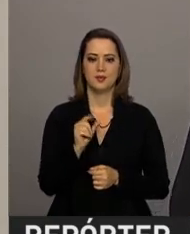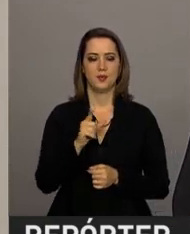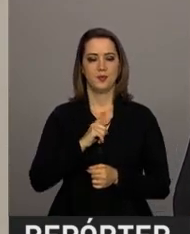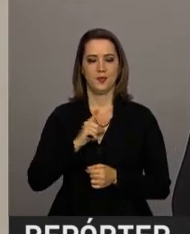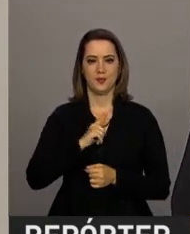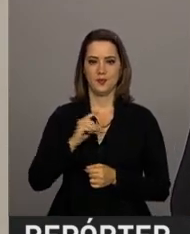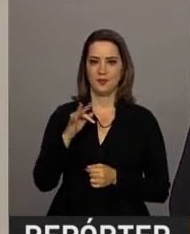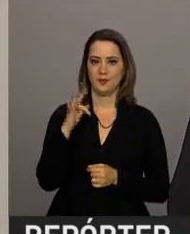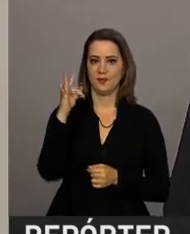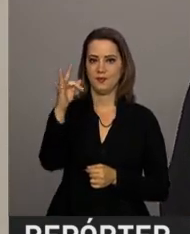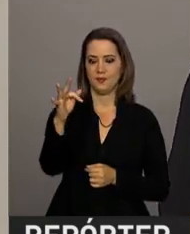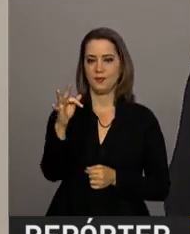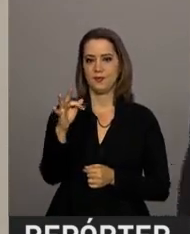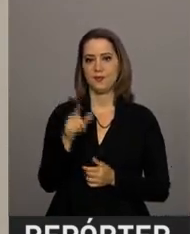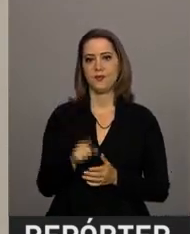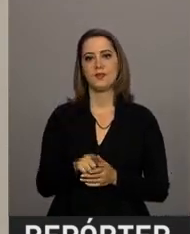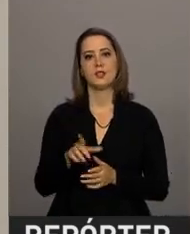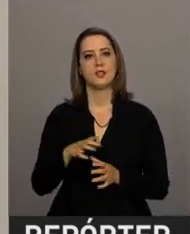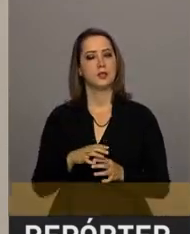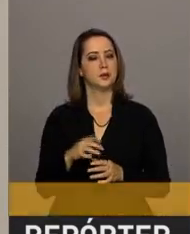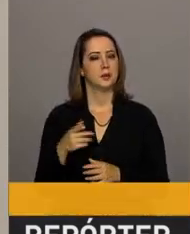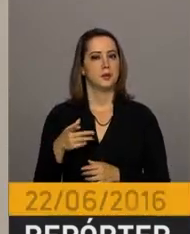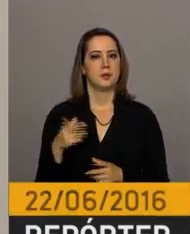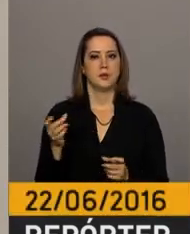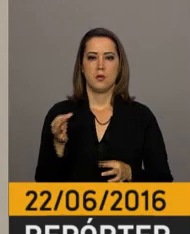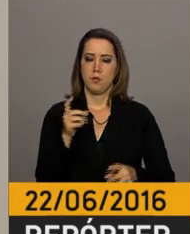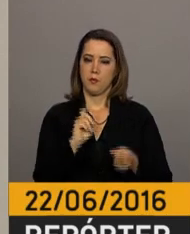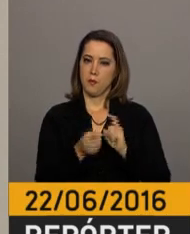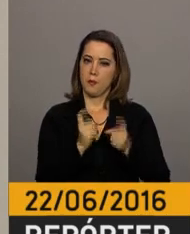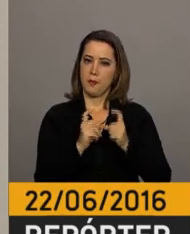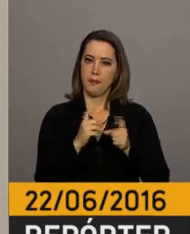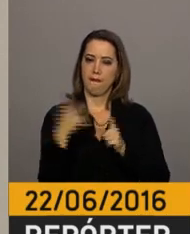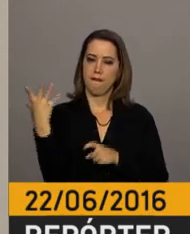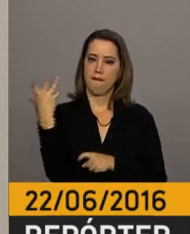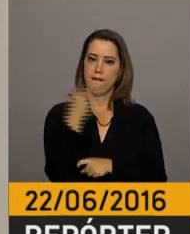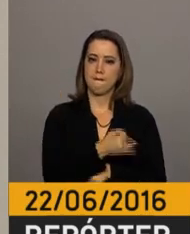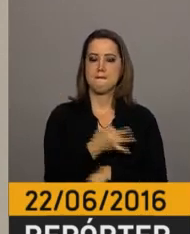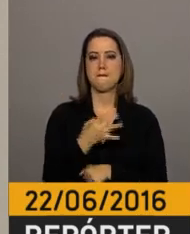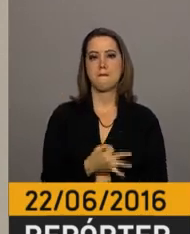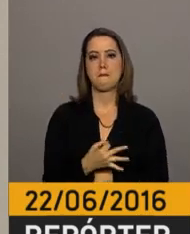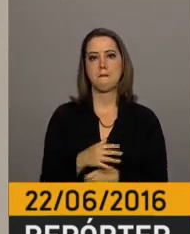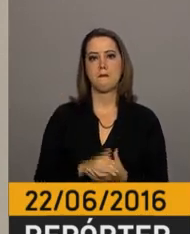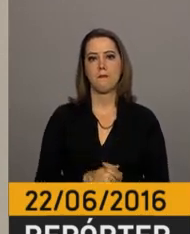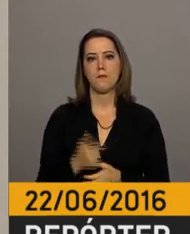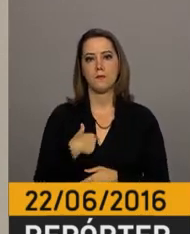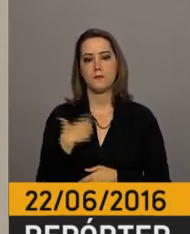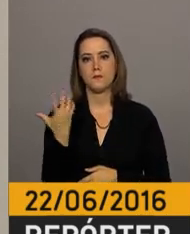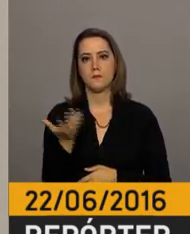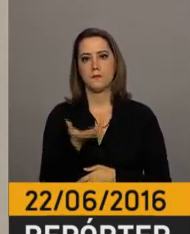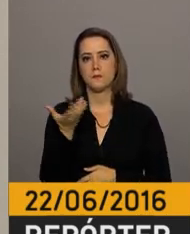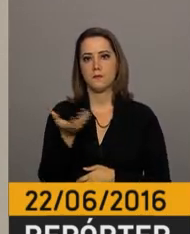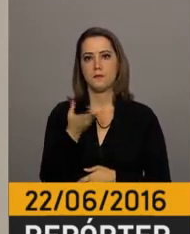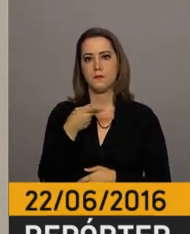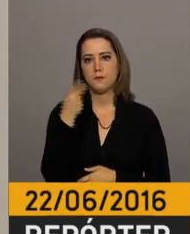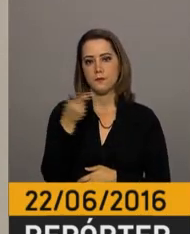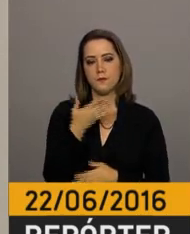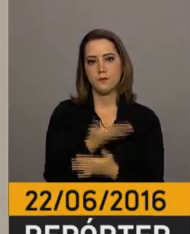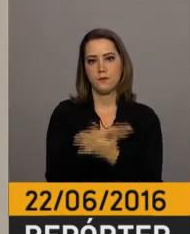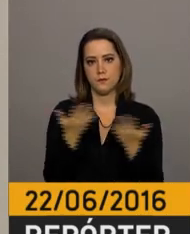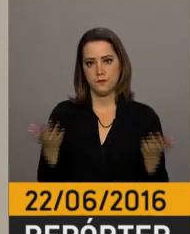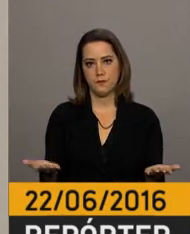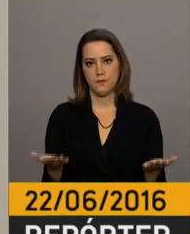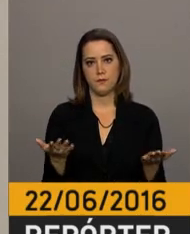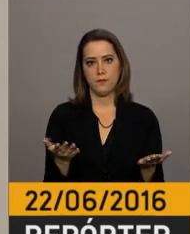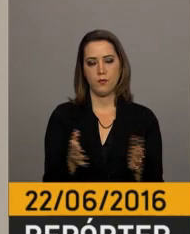celuar um grande administrador não é mas eu queria dizer aos senhores e